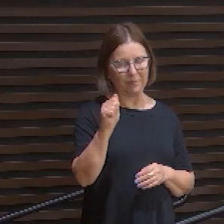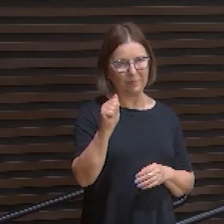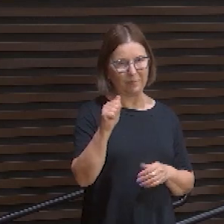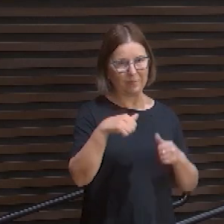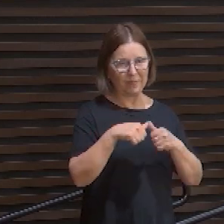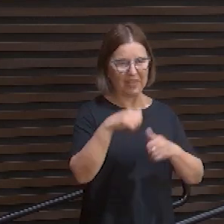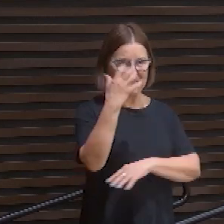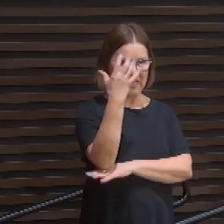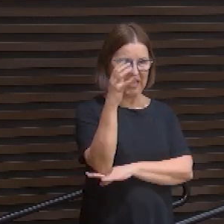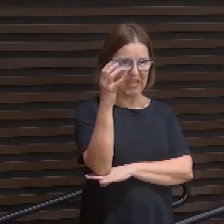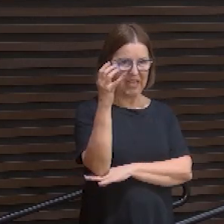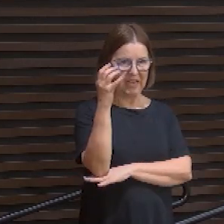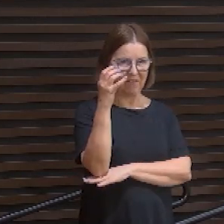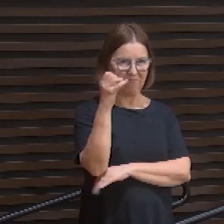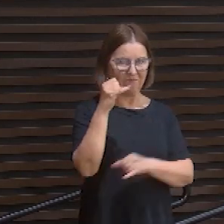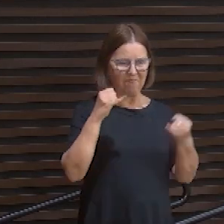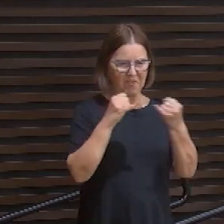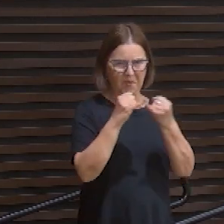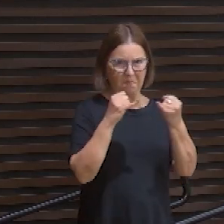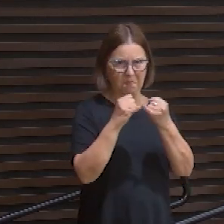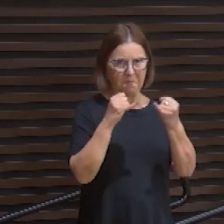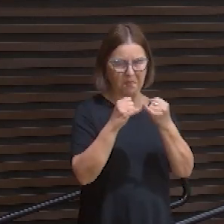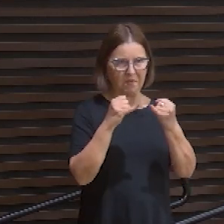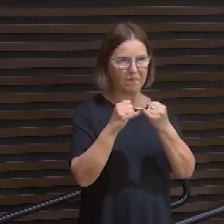Acácia é um espinheiro.